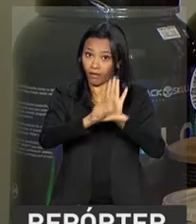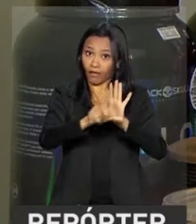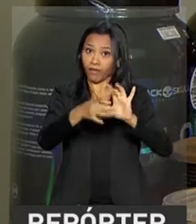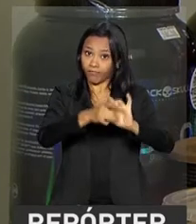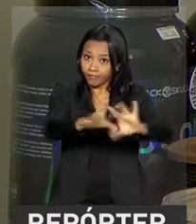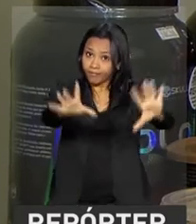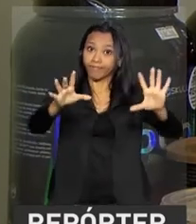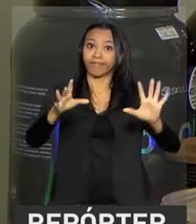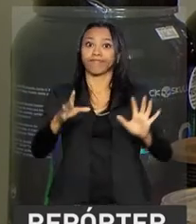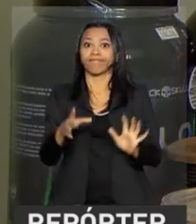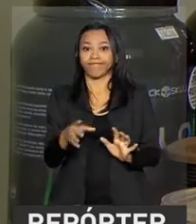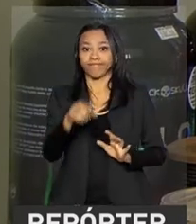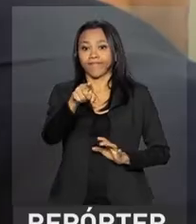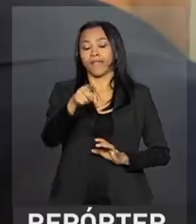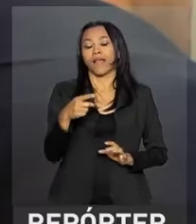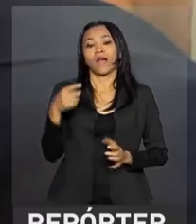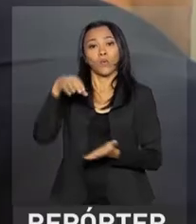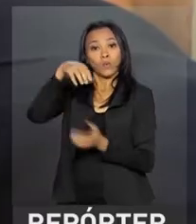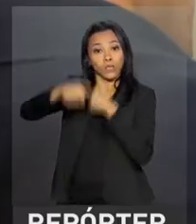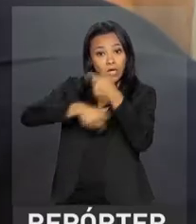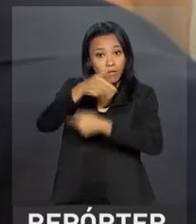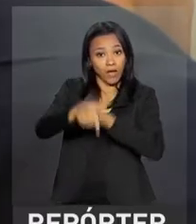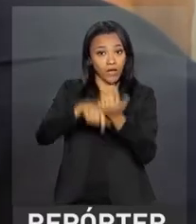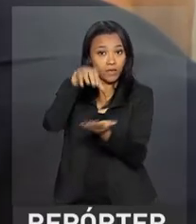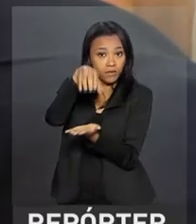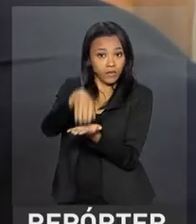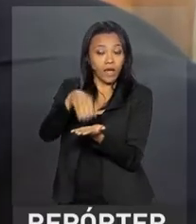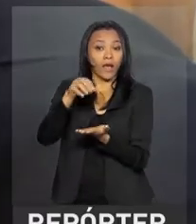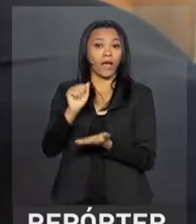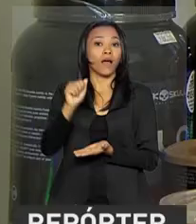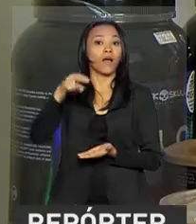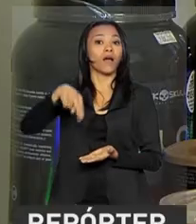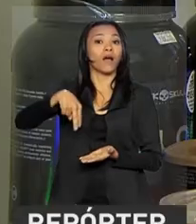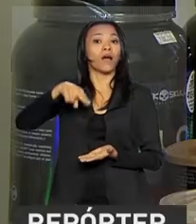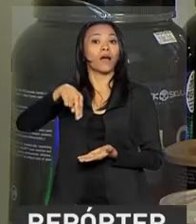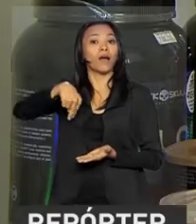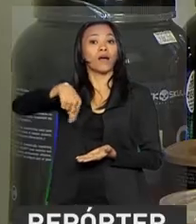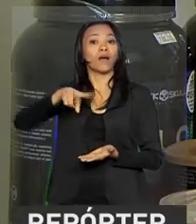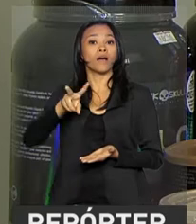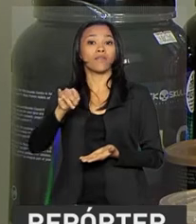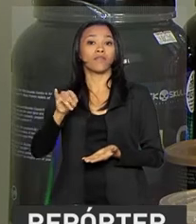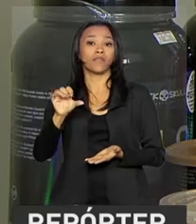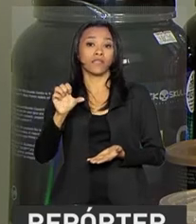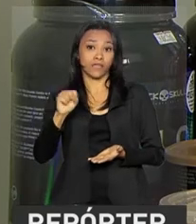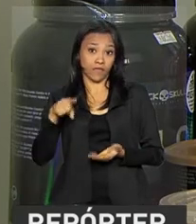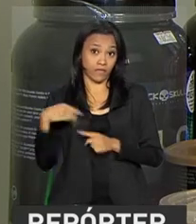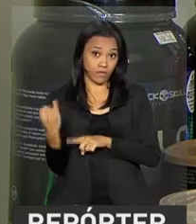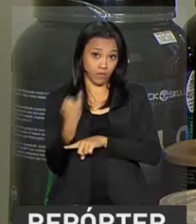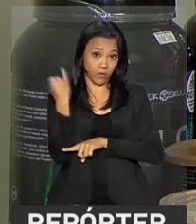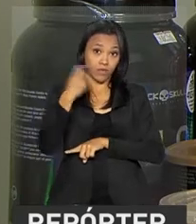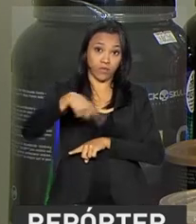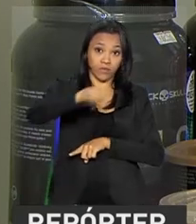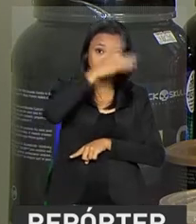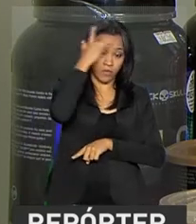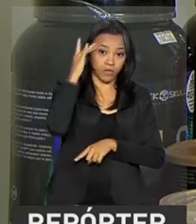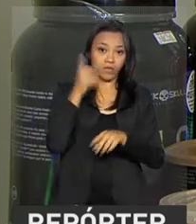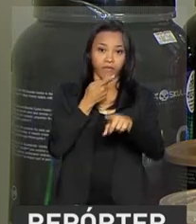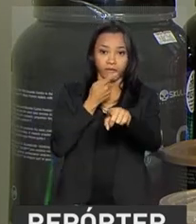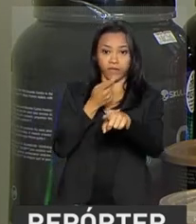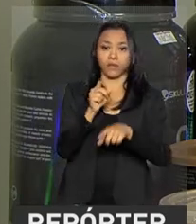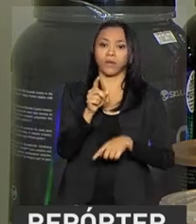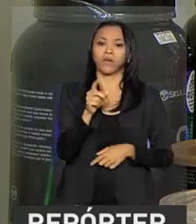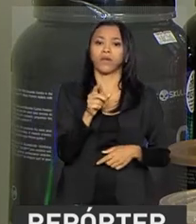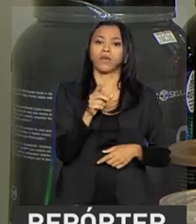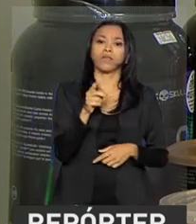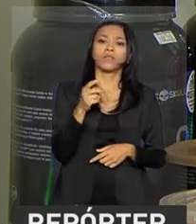enfermeira a ação da anvisa vai ser importante para os consumidores quando tem existe avisa olha neder se todos como é